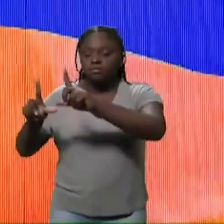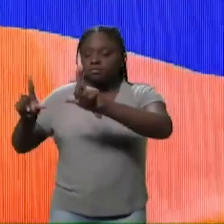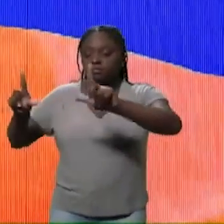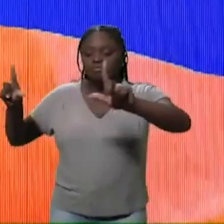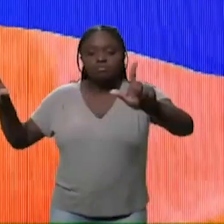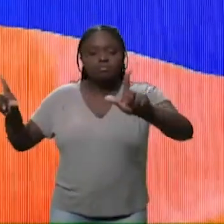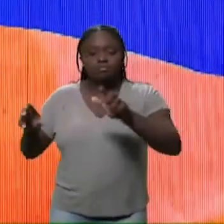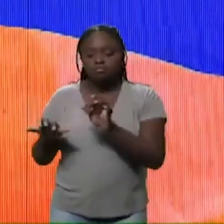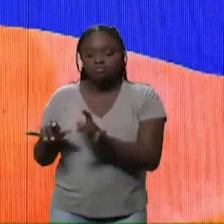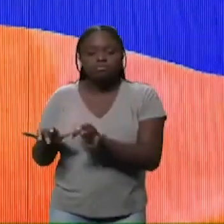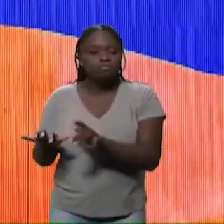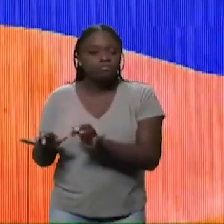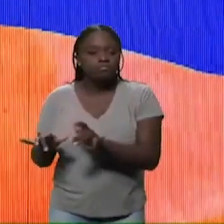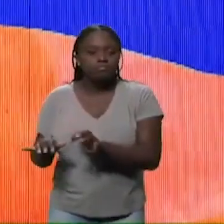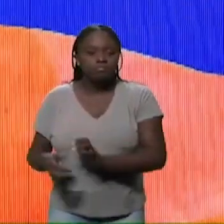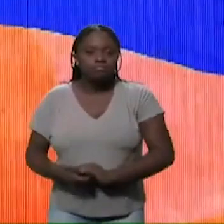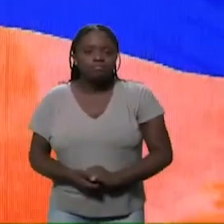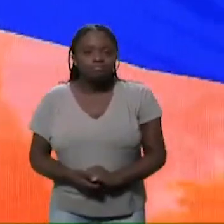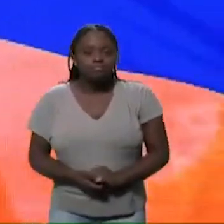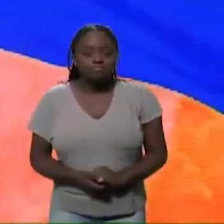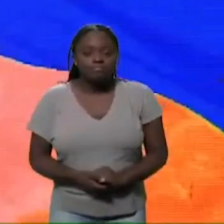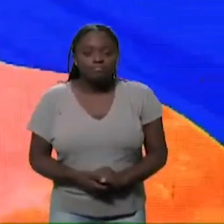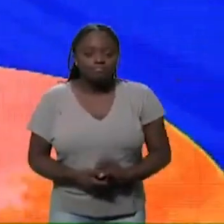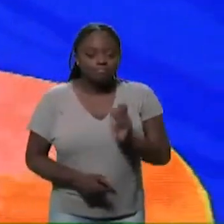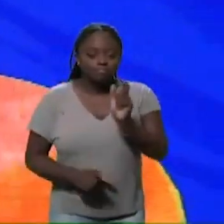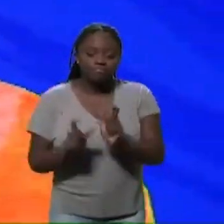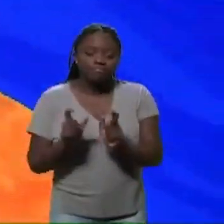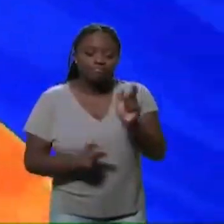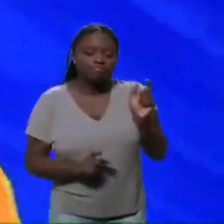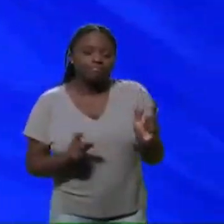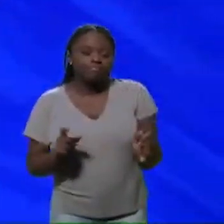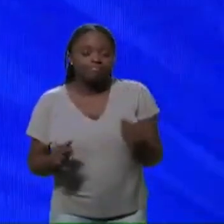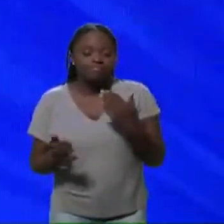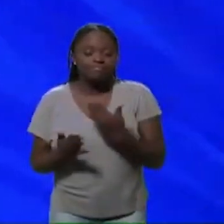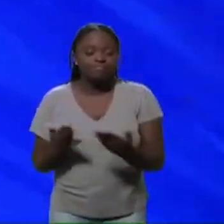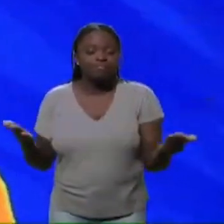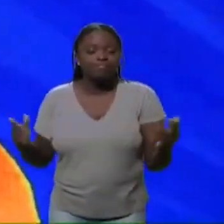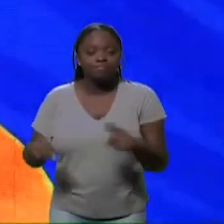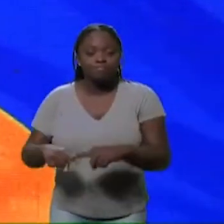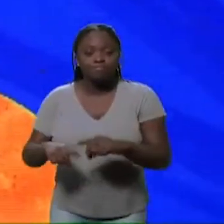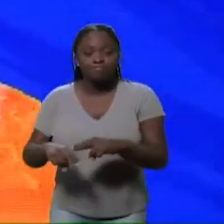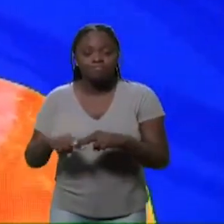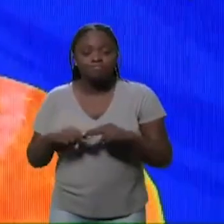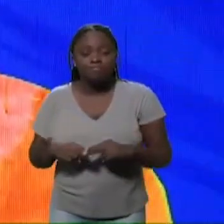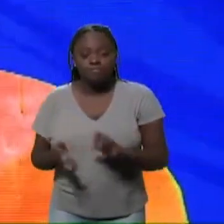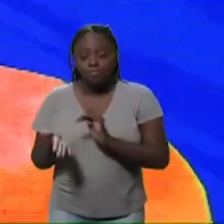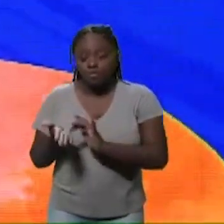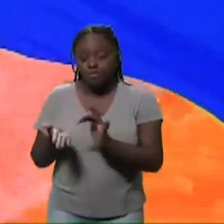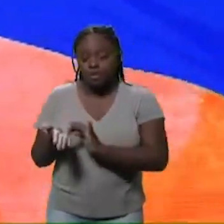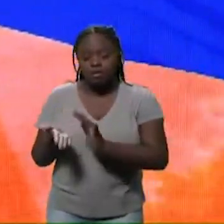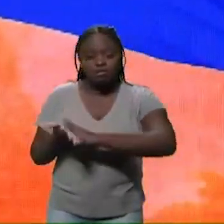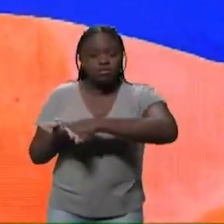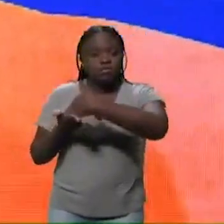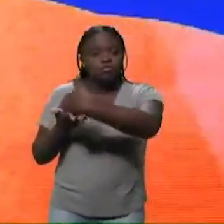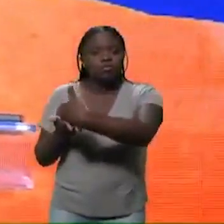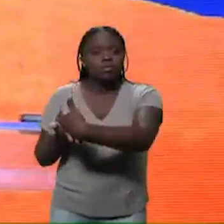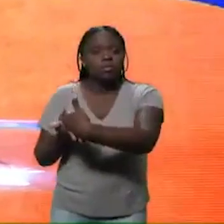tela. As pessoas estão se perdendo numa tela brilhante. E os números